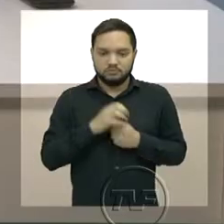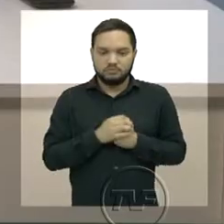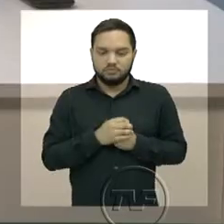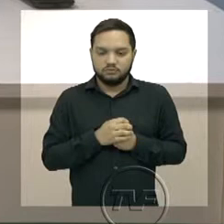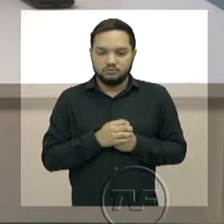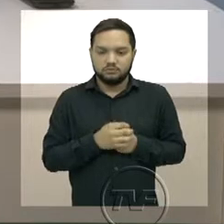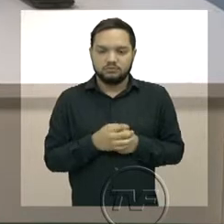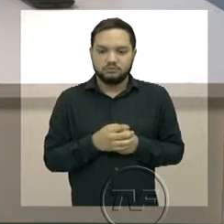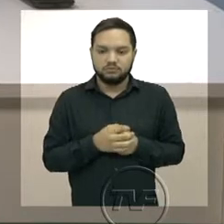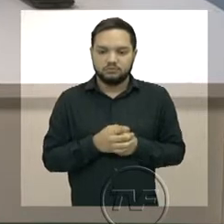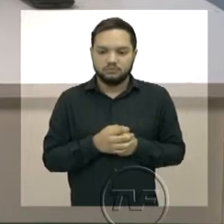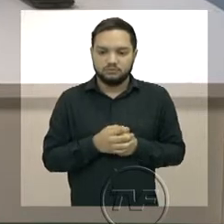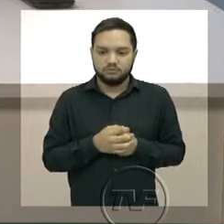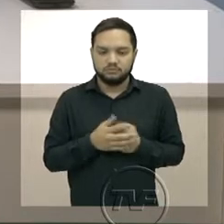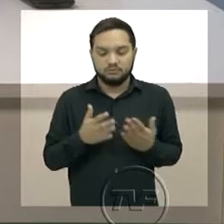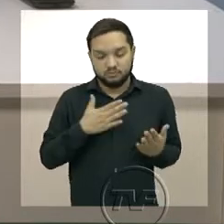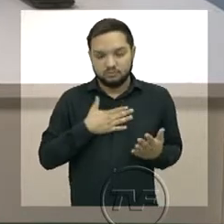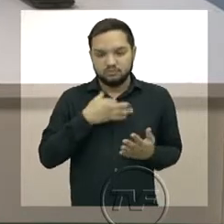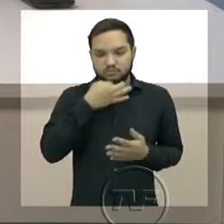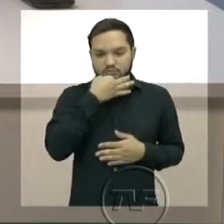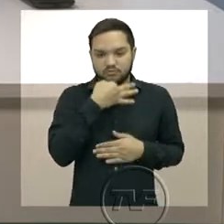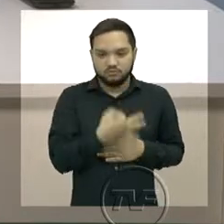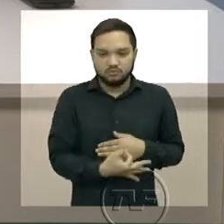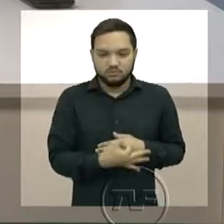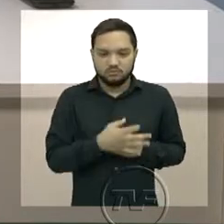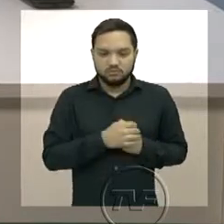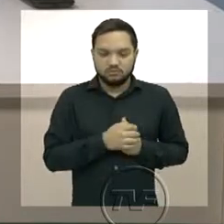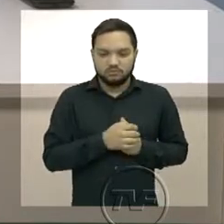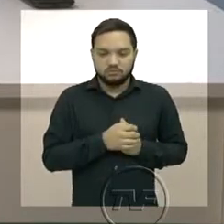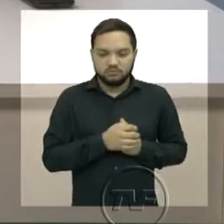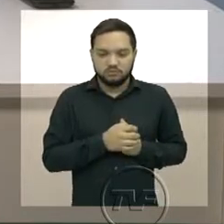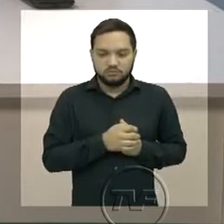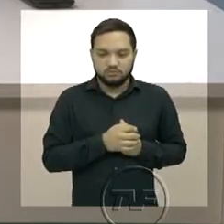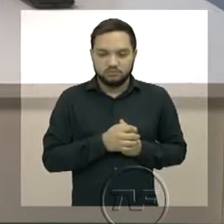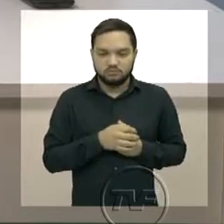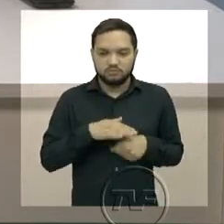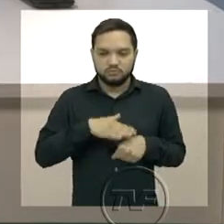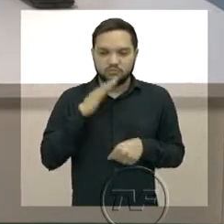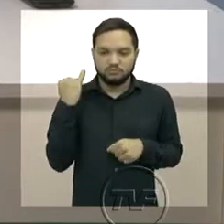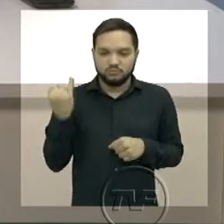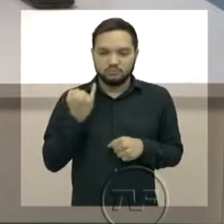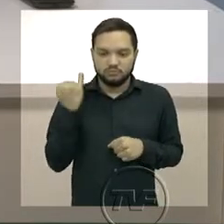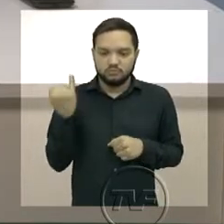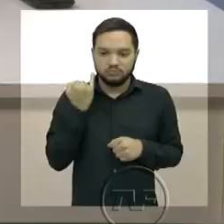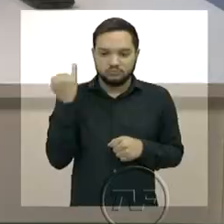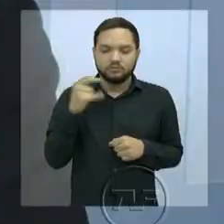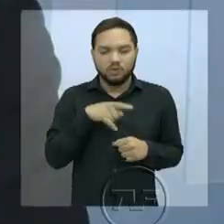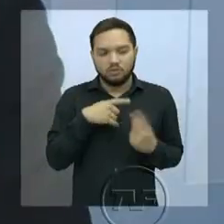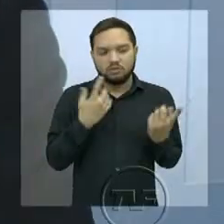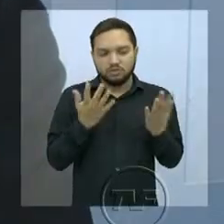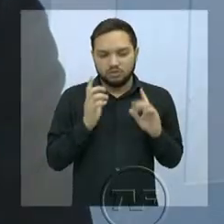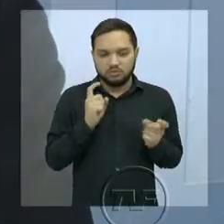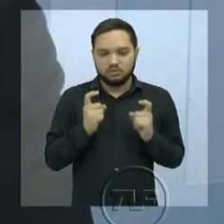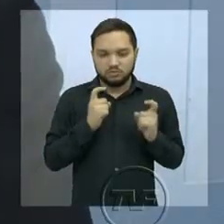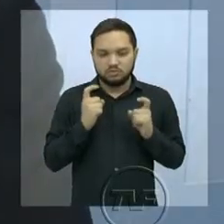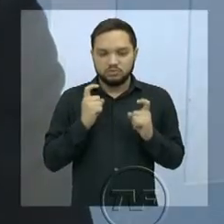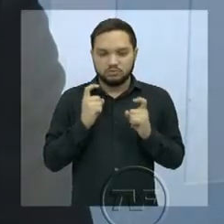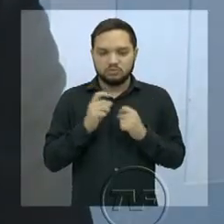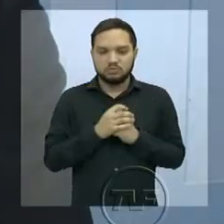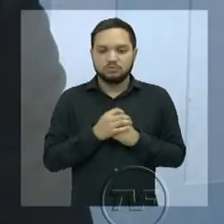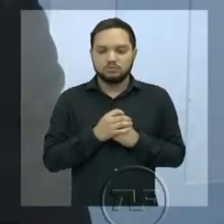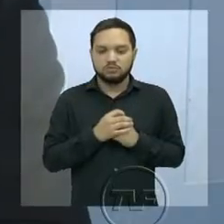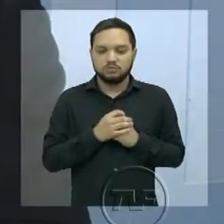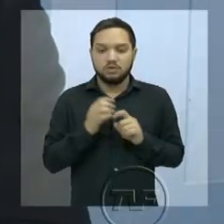Quer dizer, na minha avaliação, eu acho que um dos pontos fundamentais que até eu e você discutimos nos